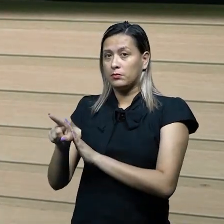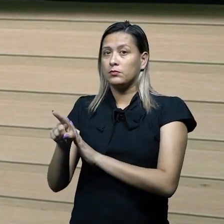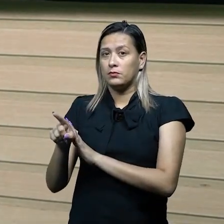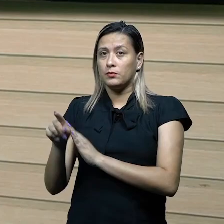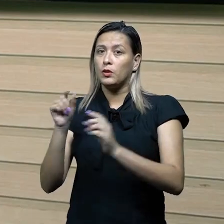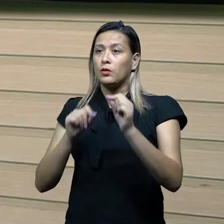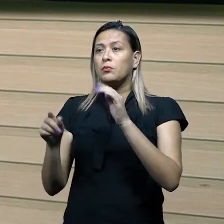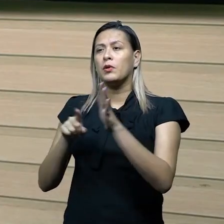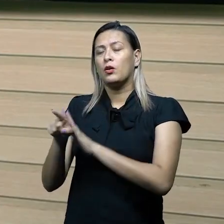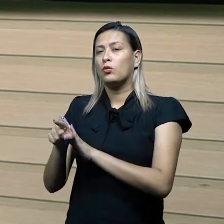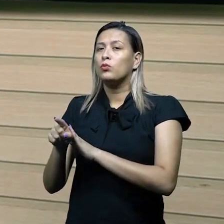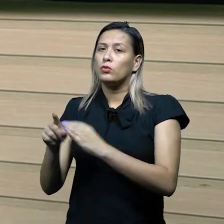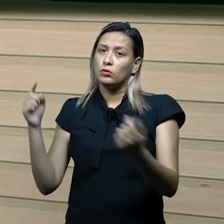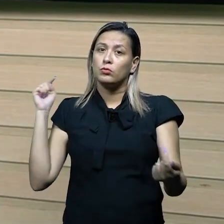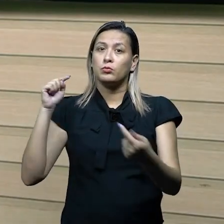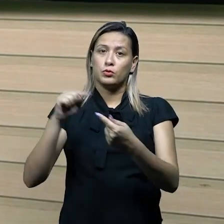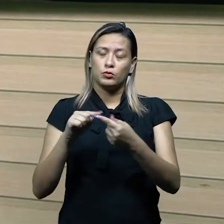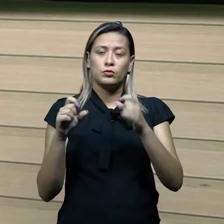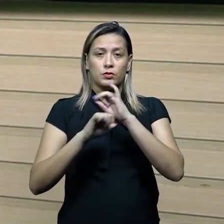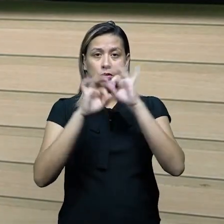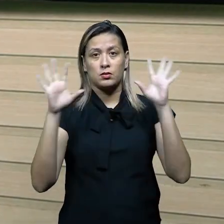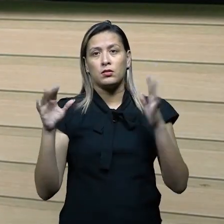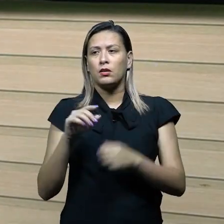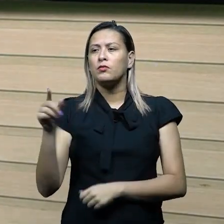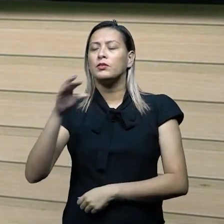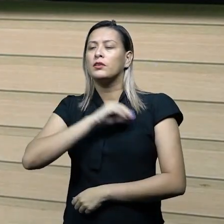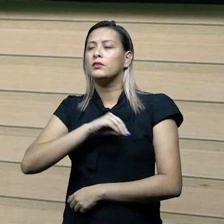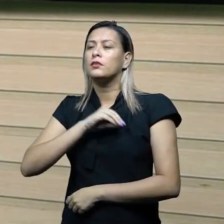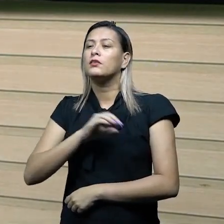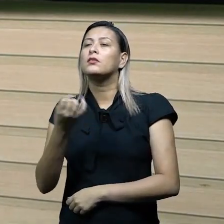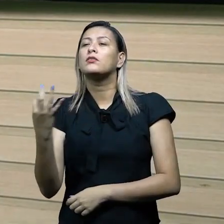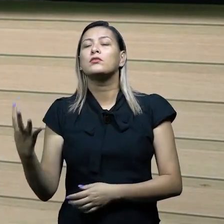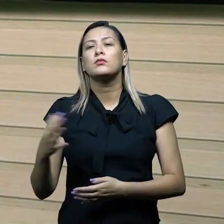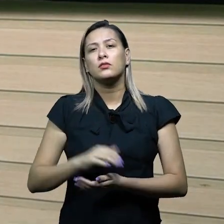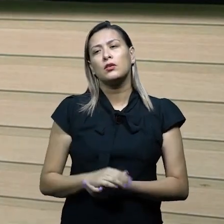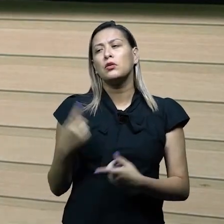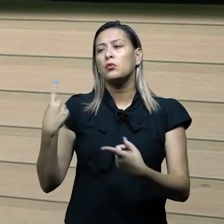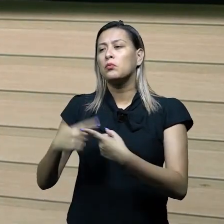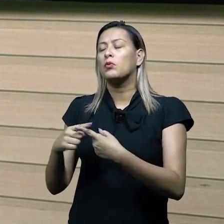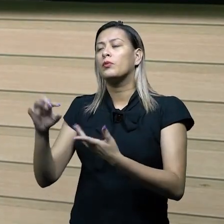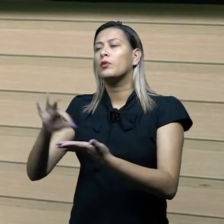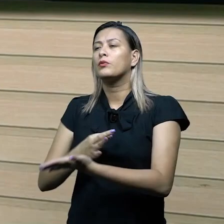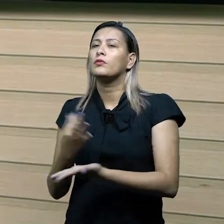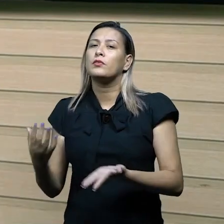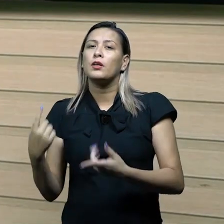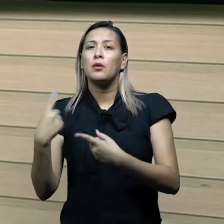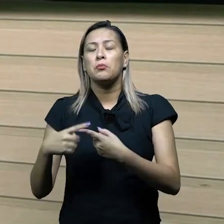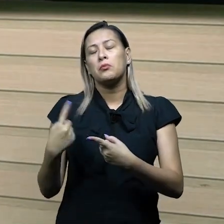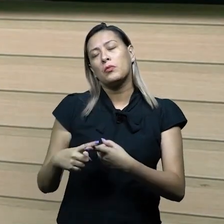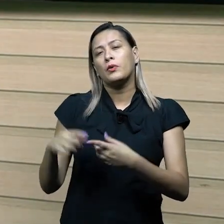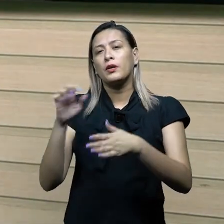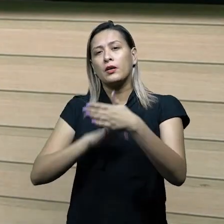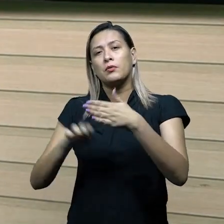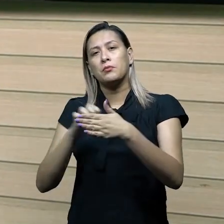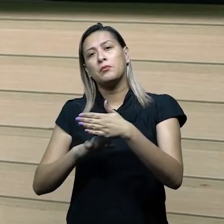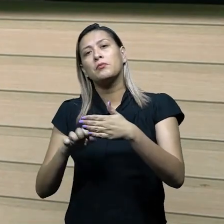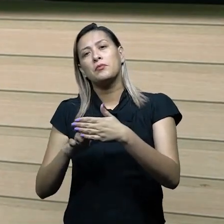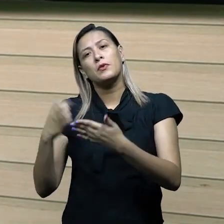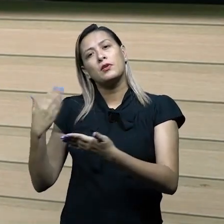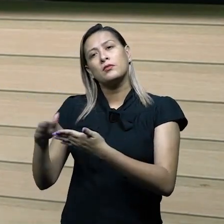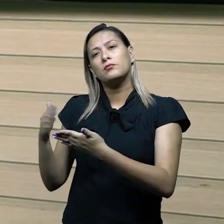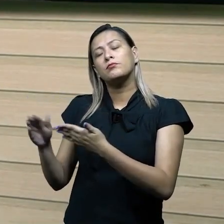mais nervoso ainda. Para o entrevistador, as perguntas que ele tem que fazer são perguntas diretas, objetivas. Do tipo, quanto você quer ganhar? Por que eu